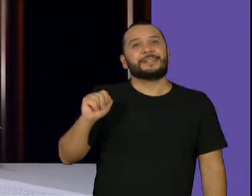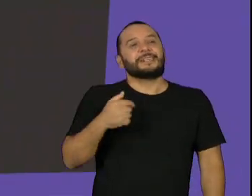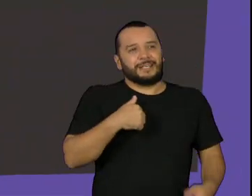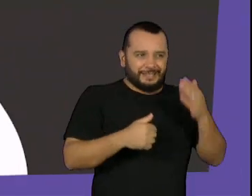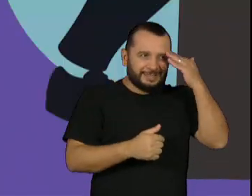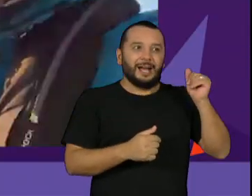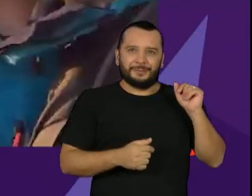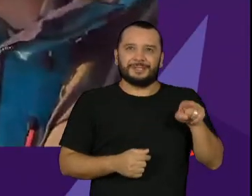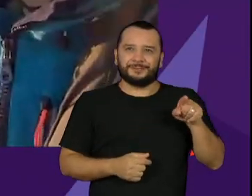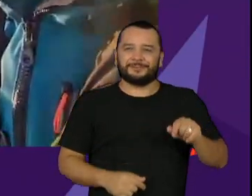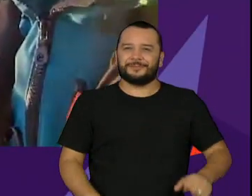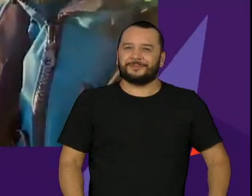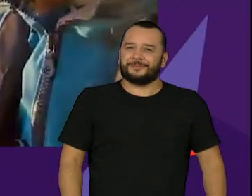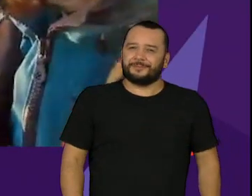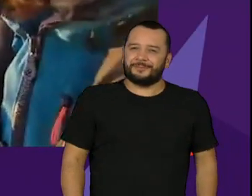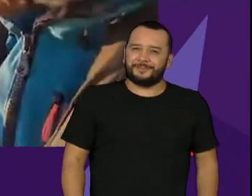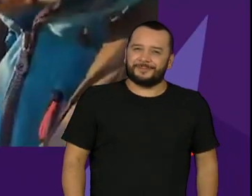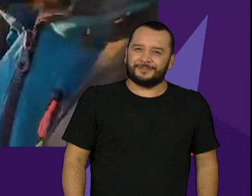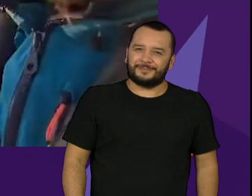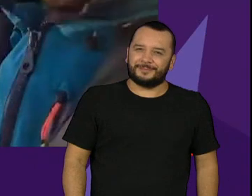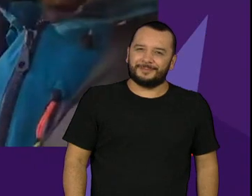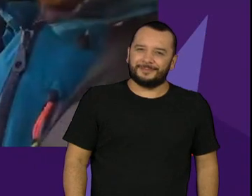disso.